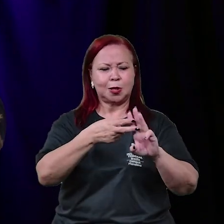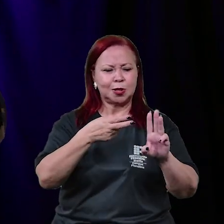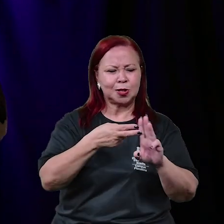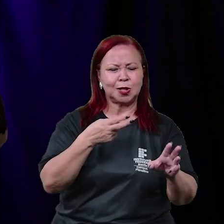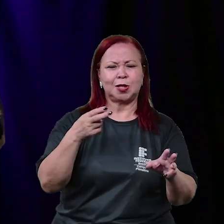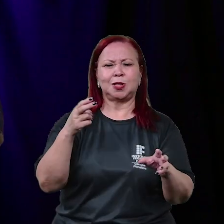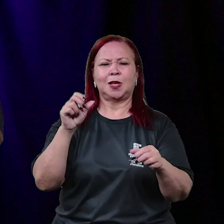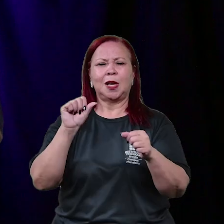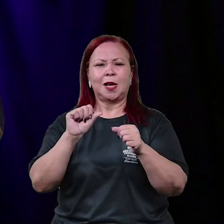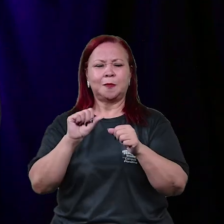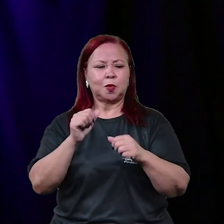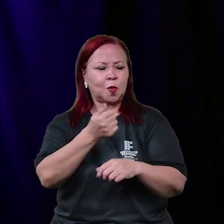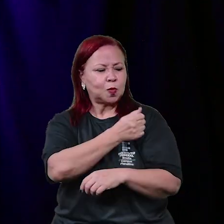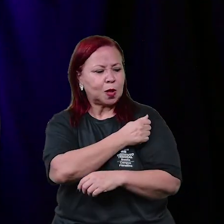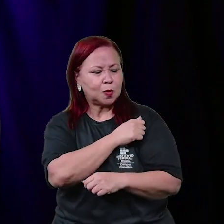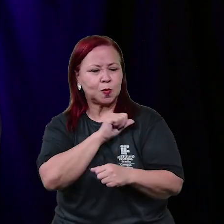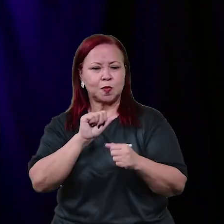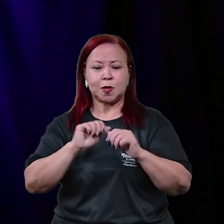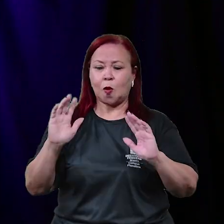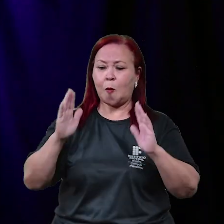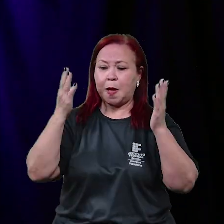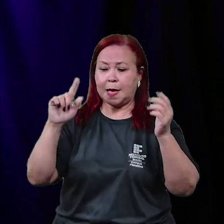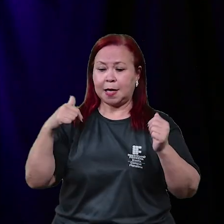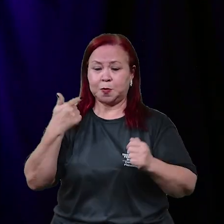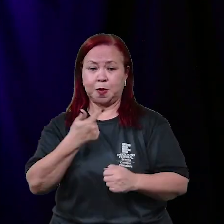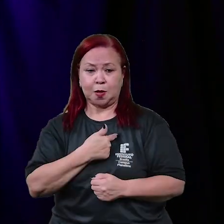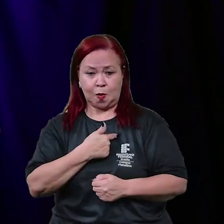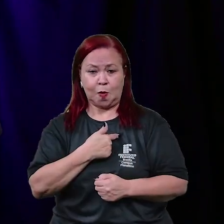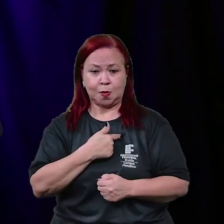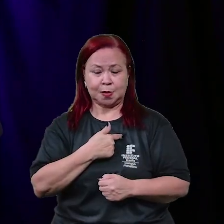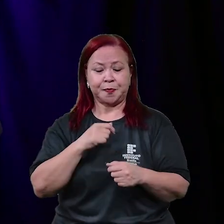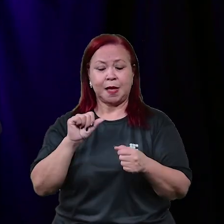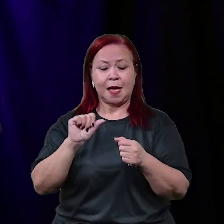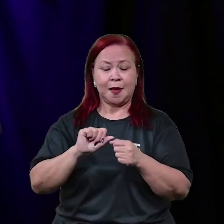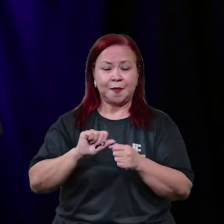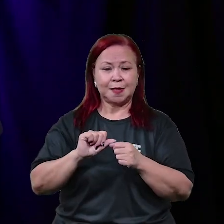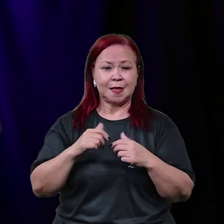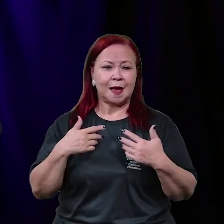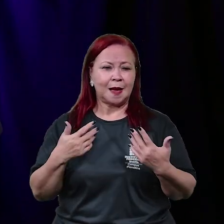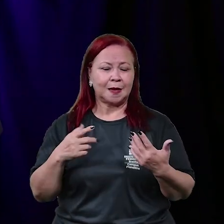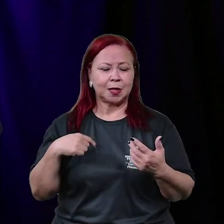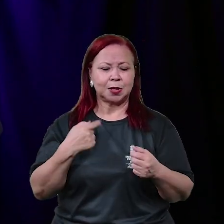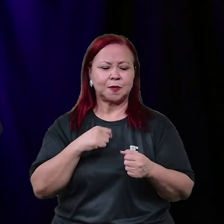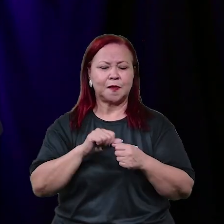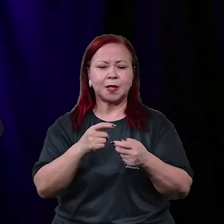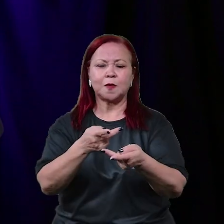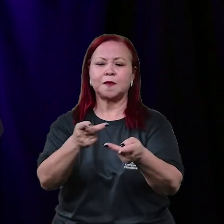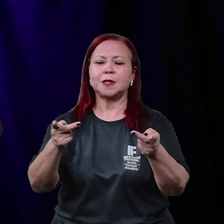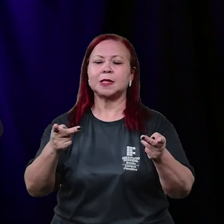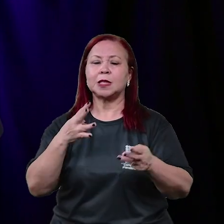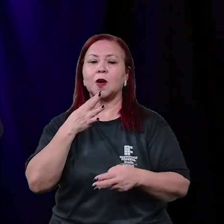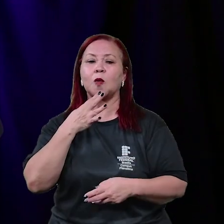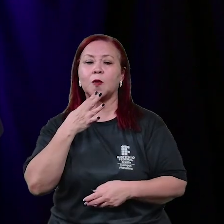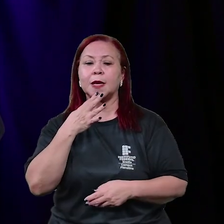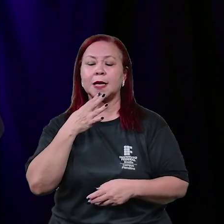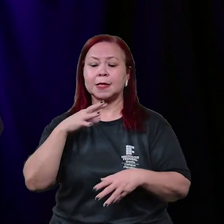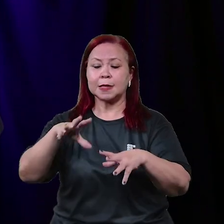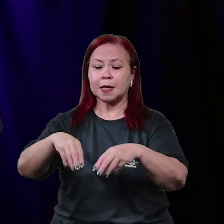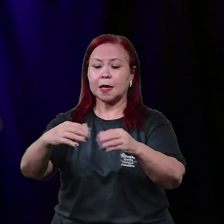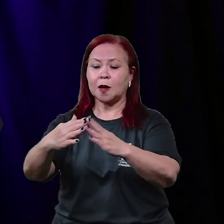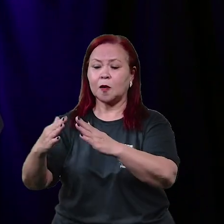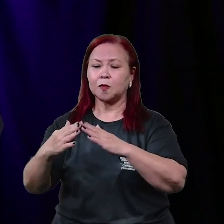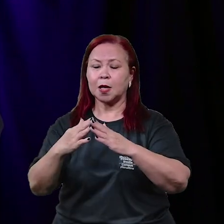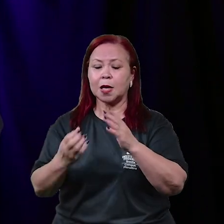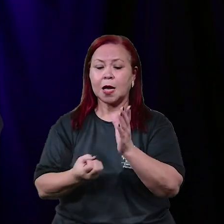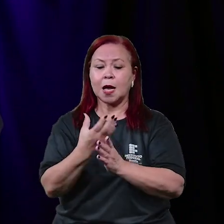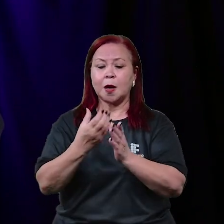que fizeram uma homenagem para a gente, cantaram, né, em Terena, e fizeram... e a gente fez uma visita